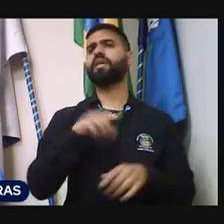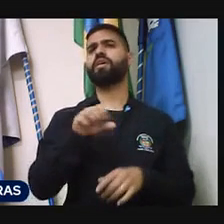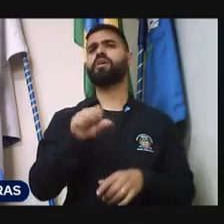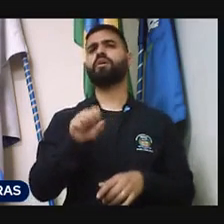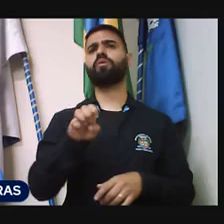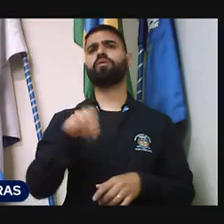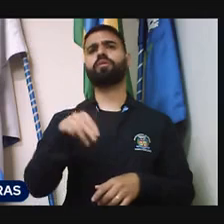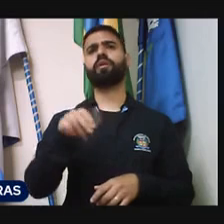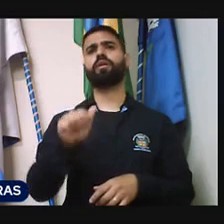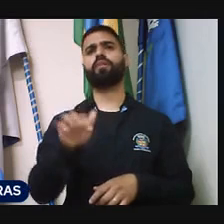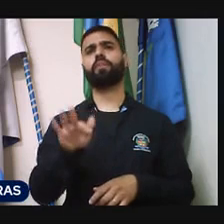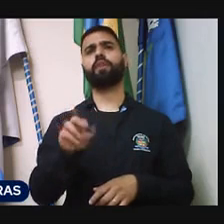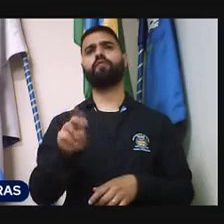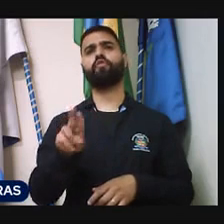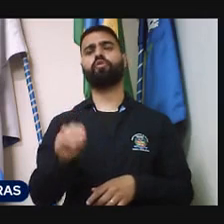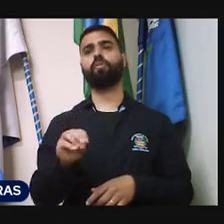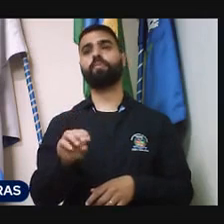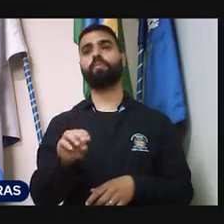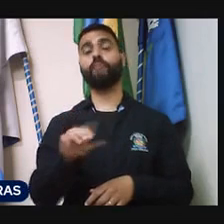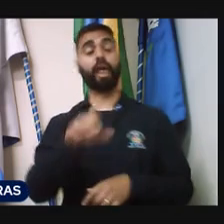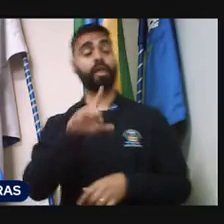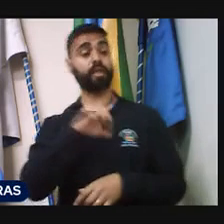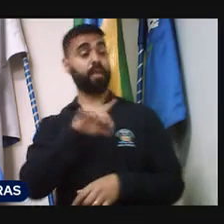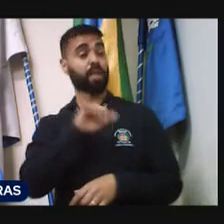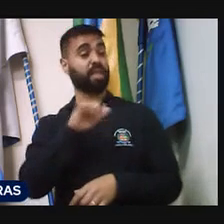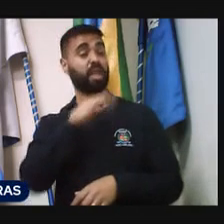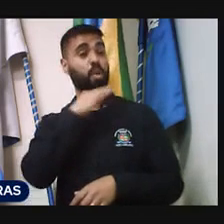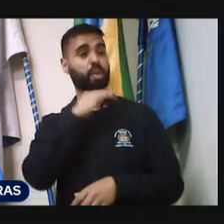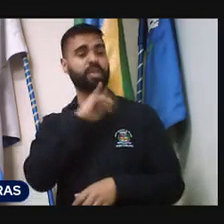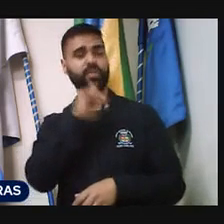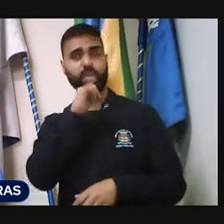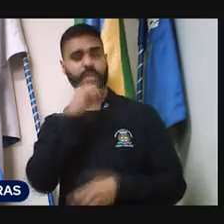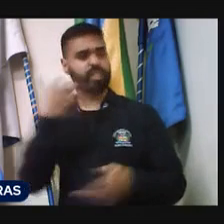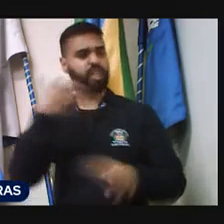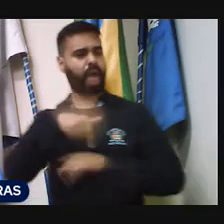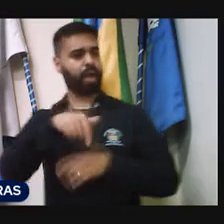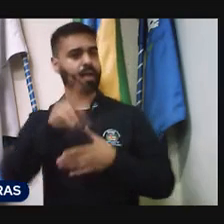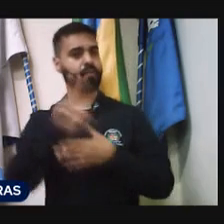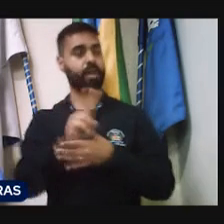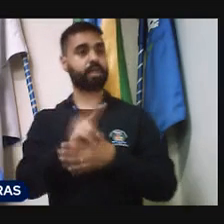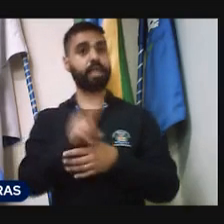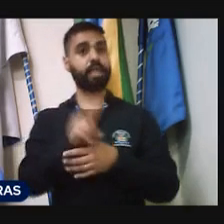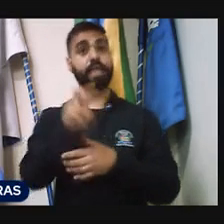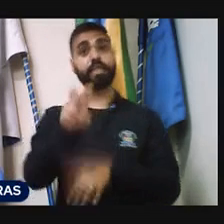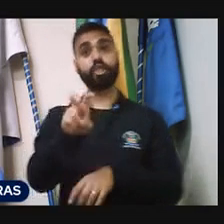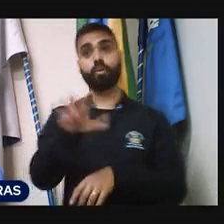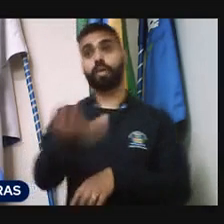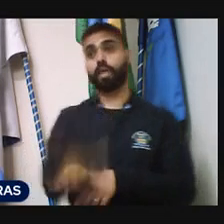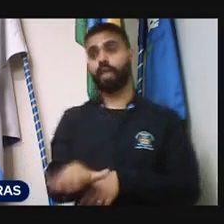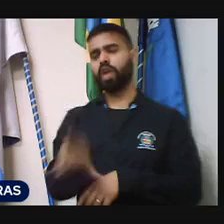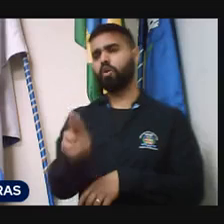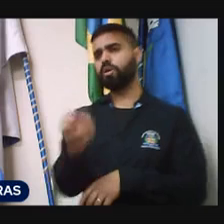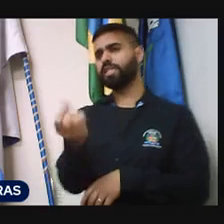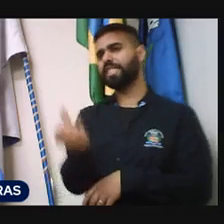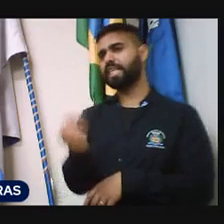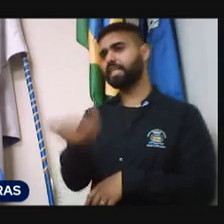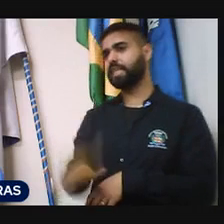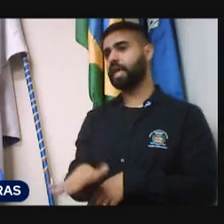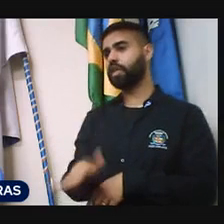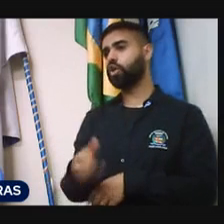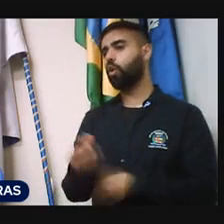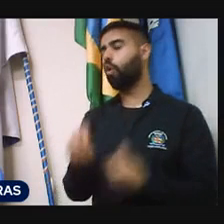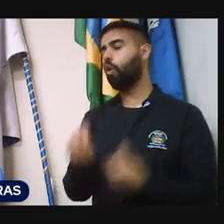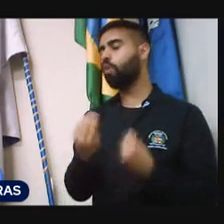vergonhoso porque tem isso aí se tem tem que funcionar você chegar aqui em Valença as 5 horas da tarde ou 6 horas da tarde é um absurdo